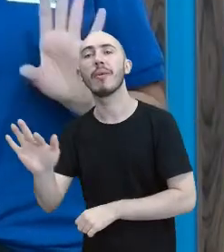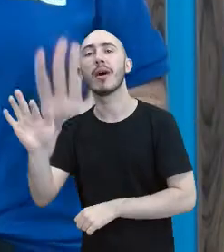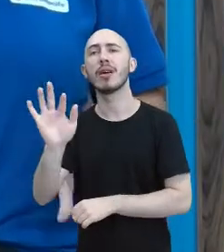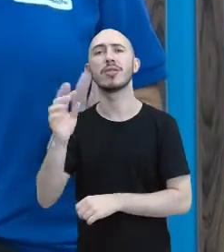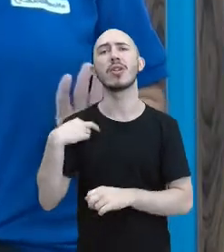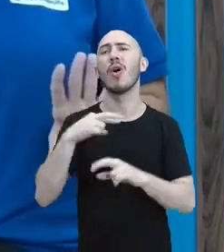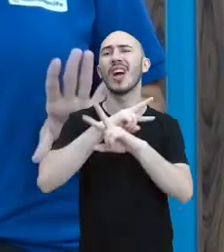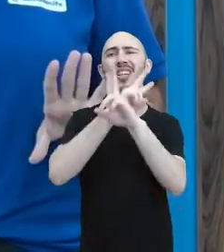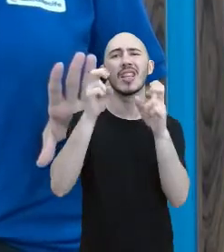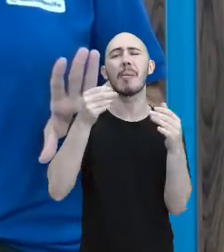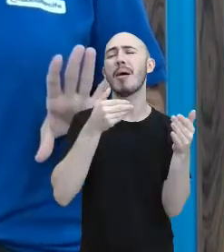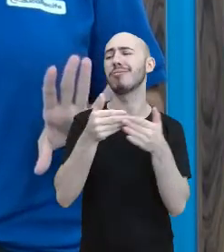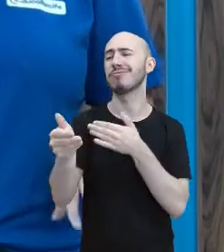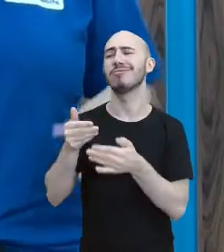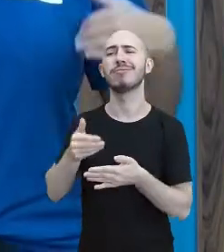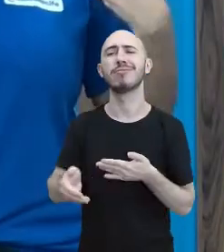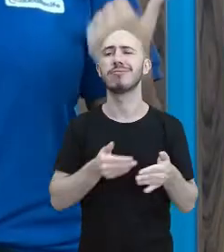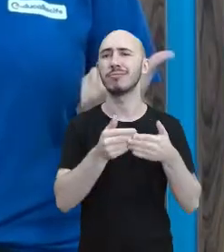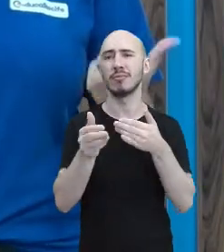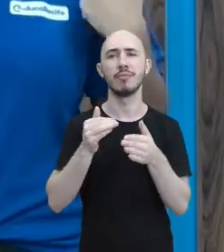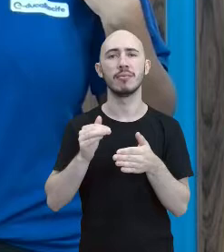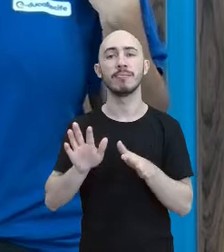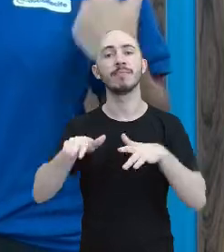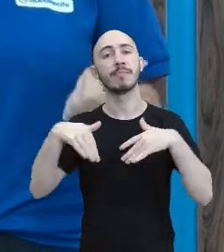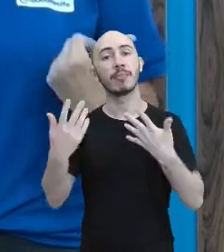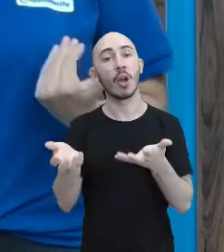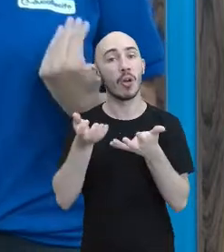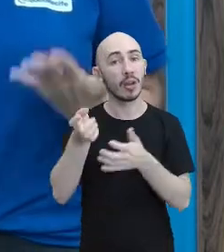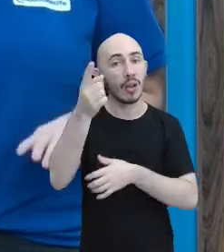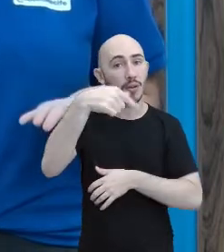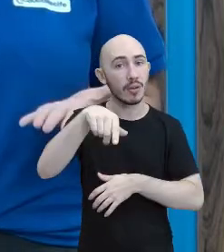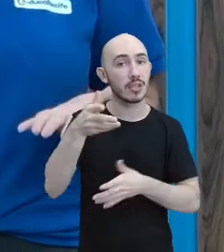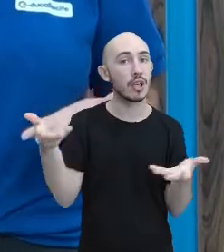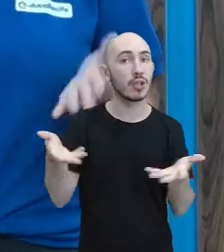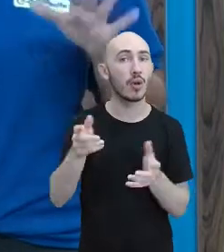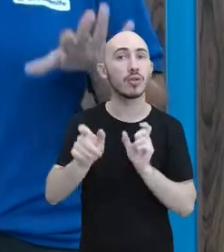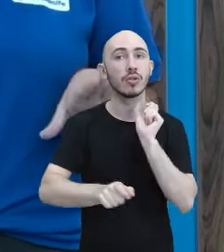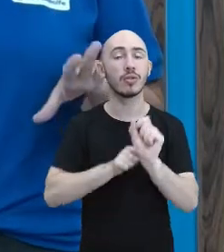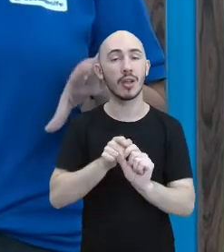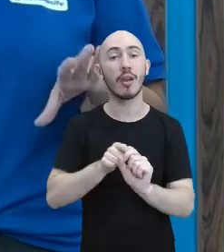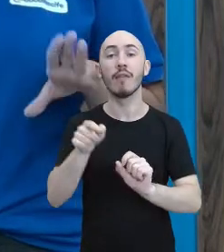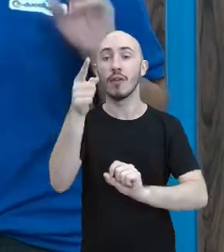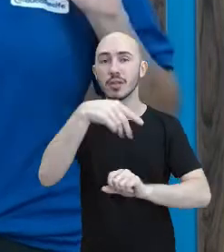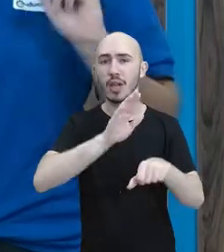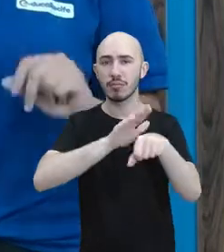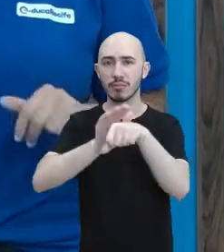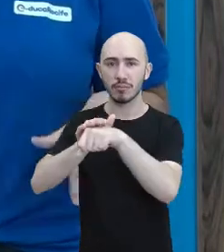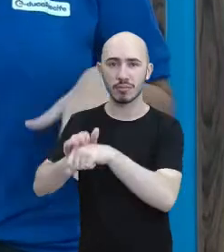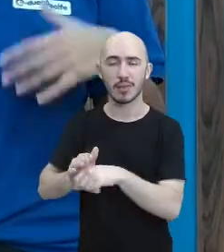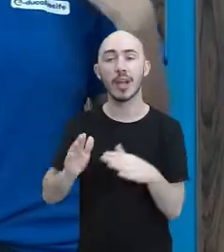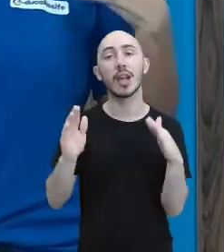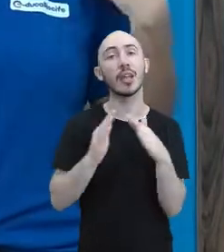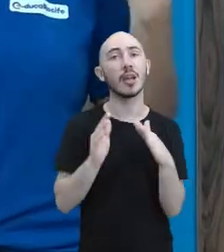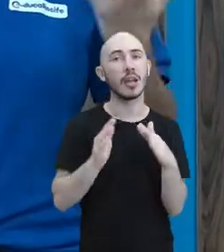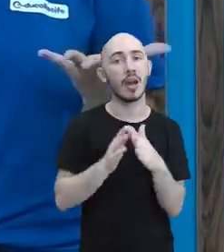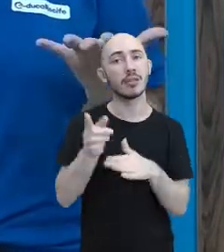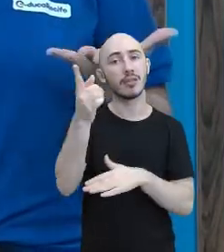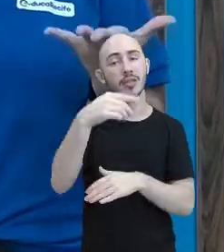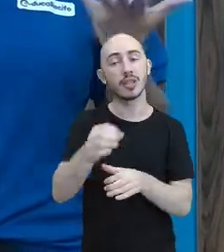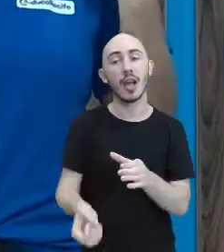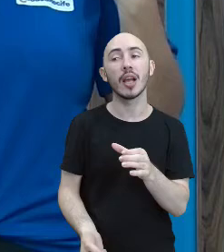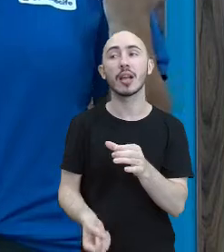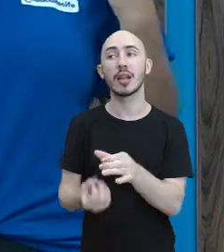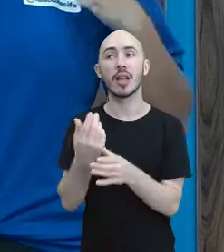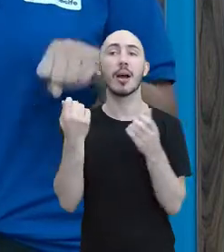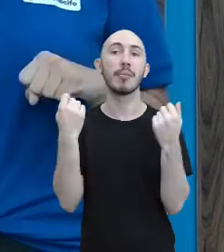qualquer assunto. Então, o que eu queria de vocês hoje? Para casa, eu queria que vocês elaborassem